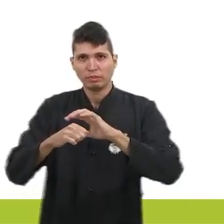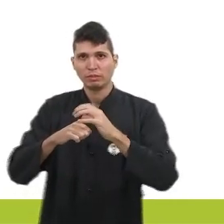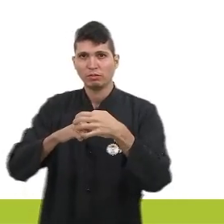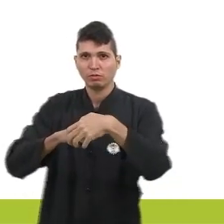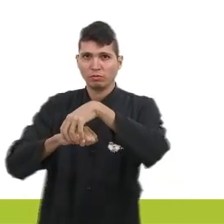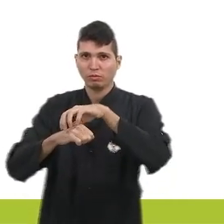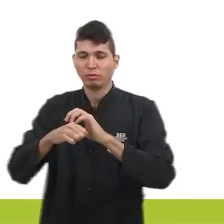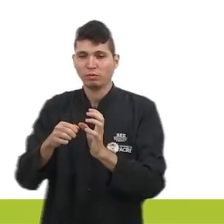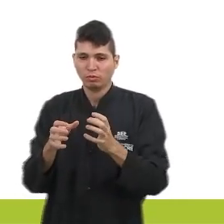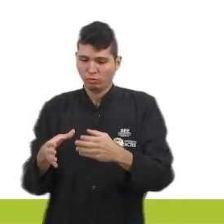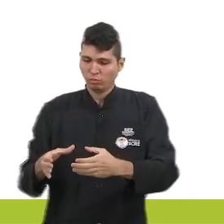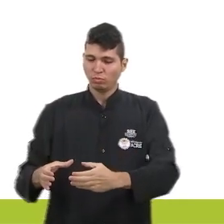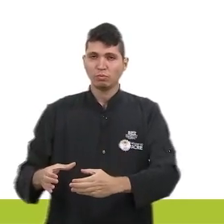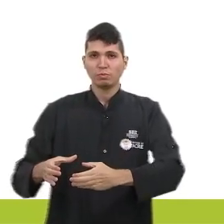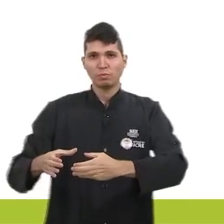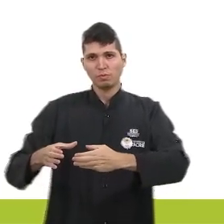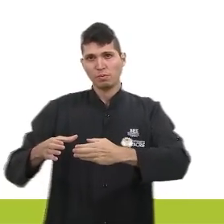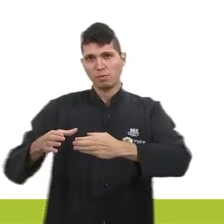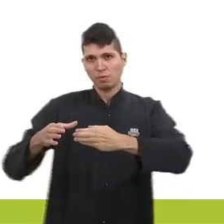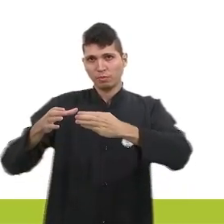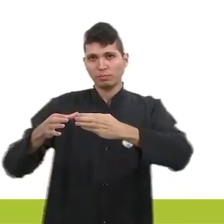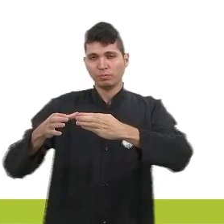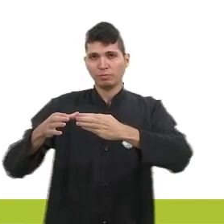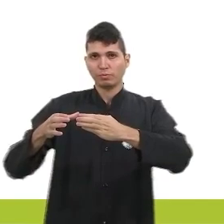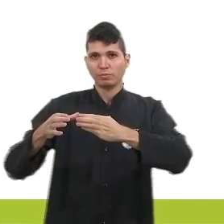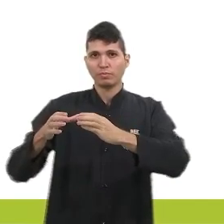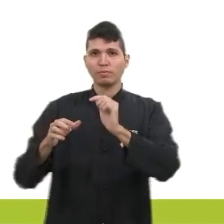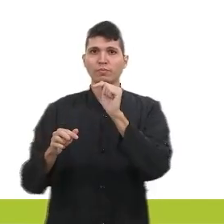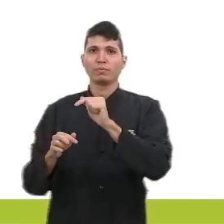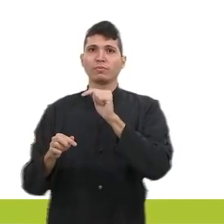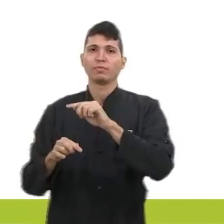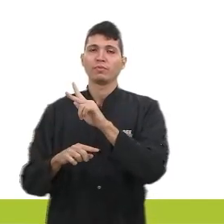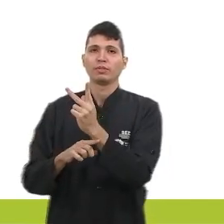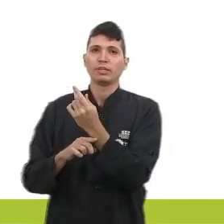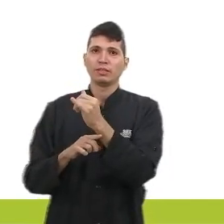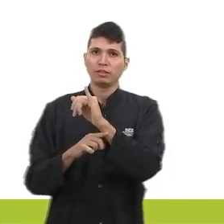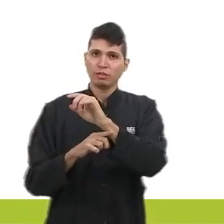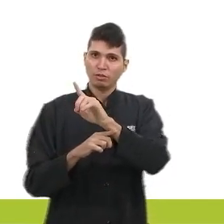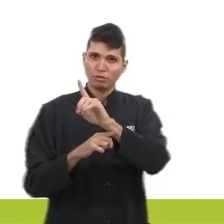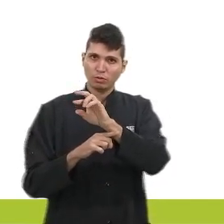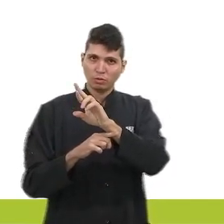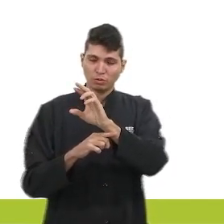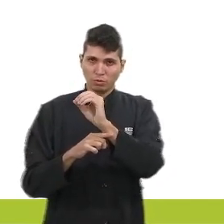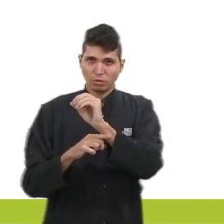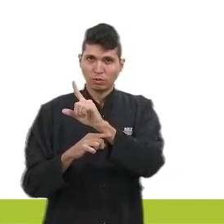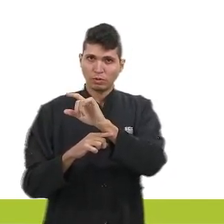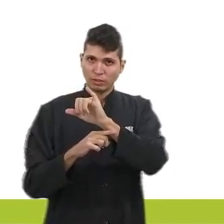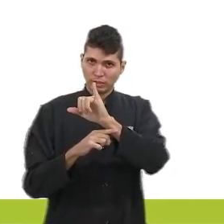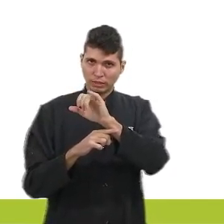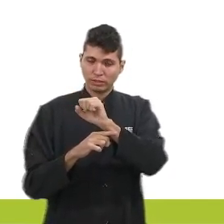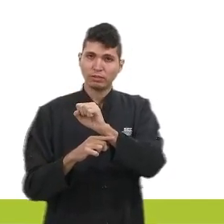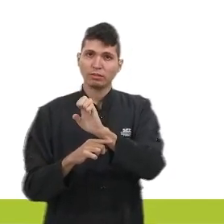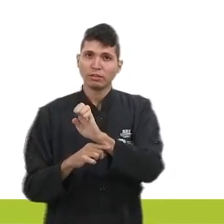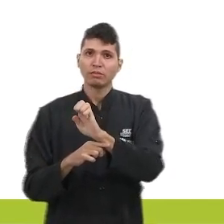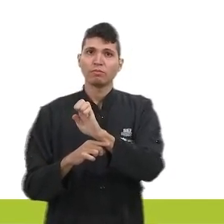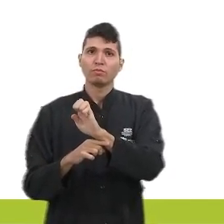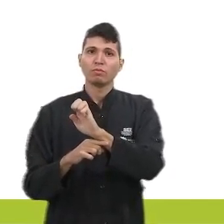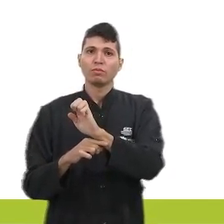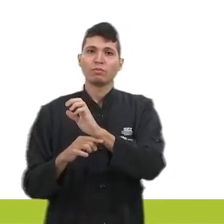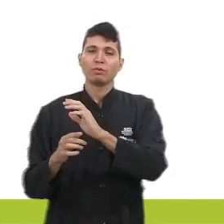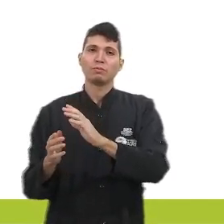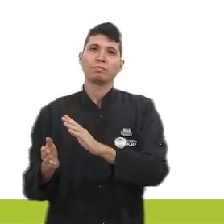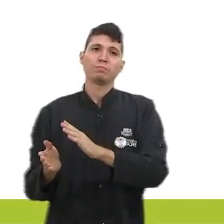tanque de número 3. Essa hidrólise vai ser convertida para uma fermentação. Então,